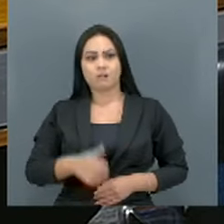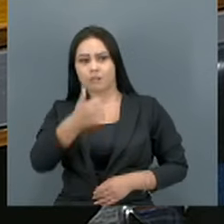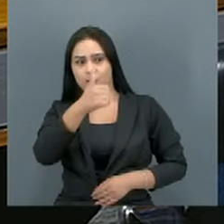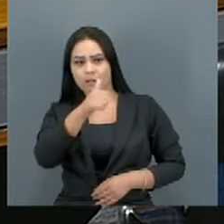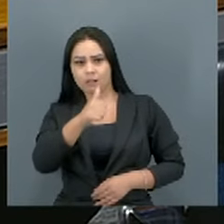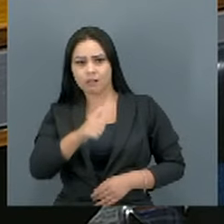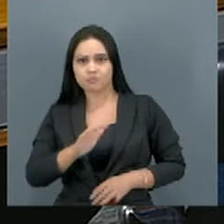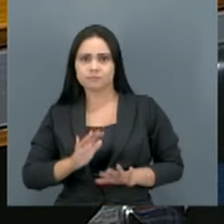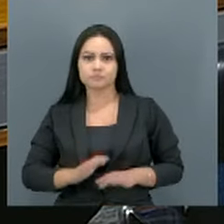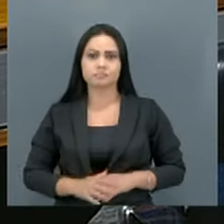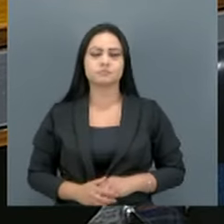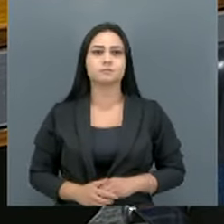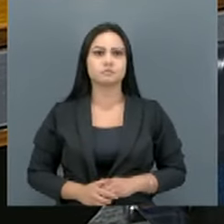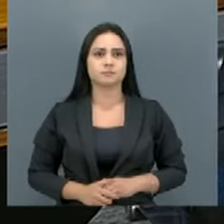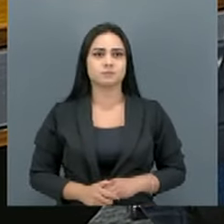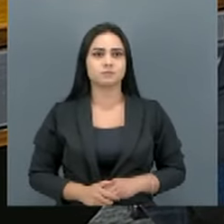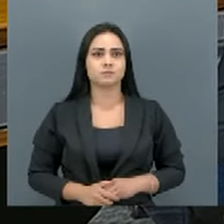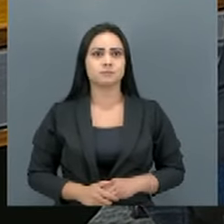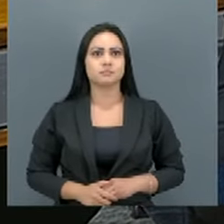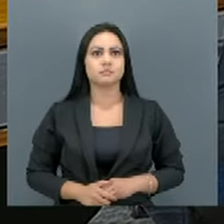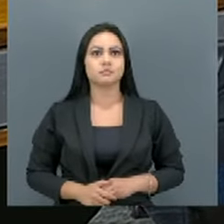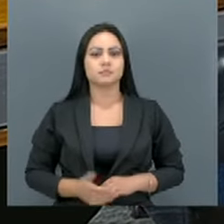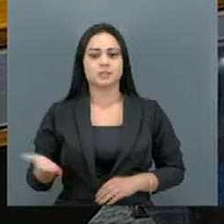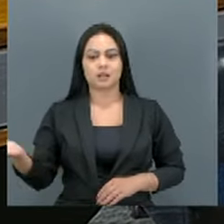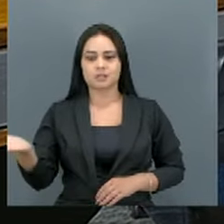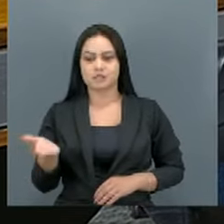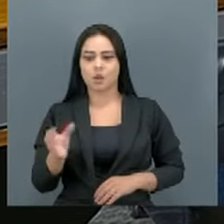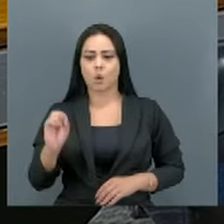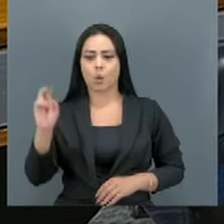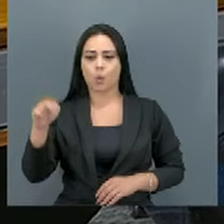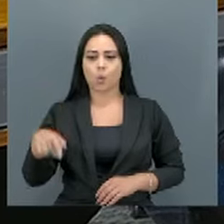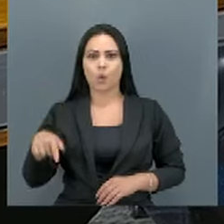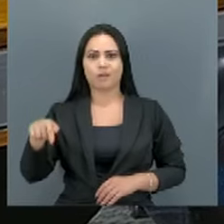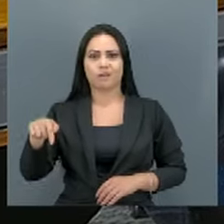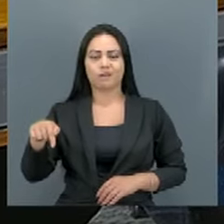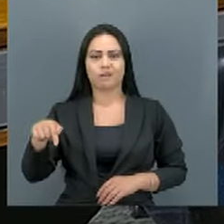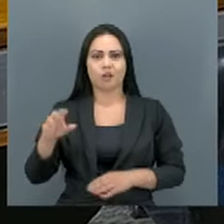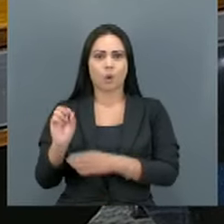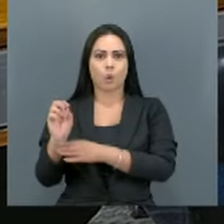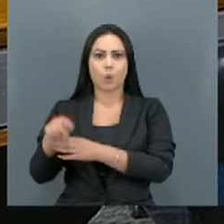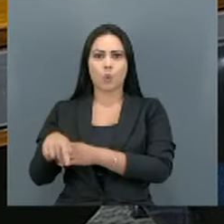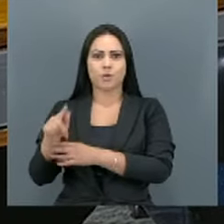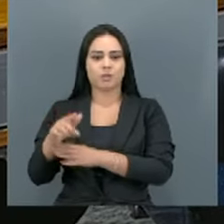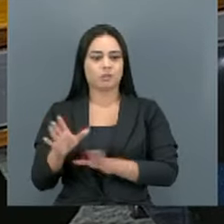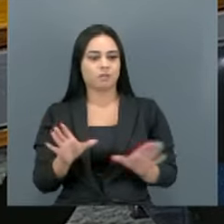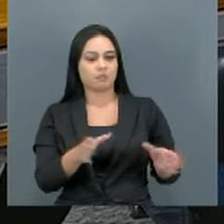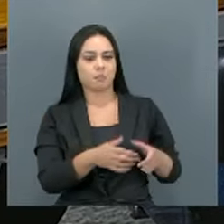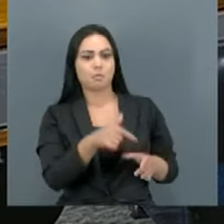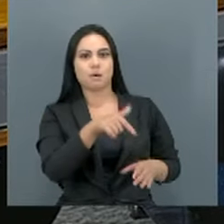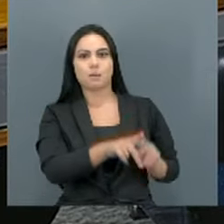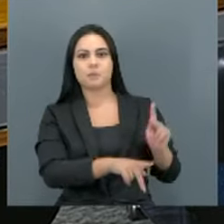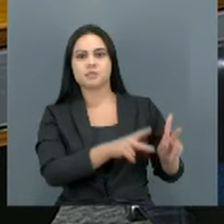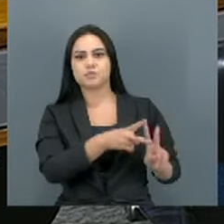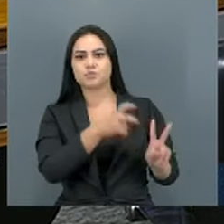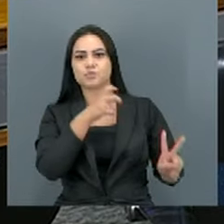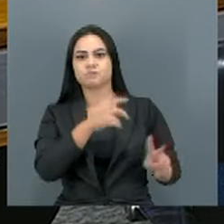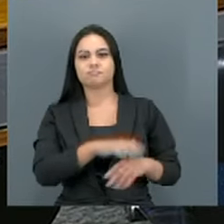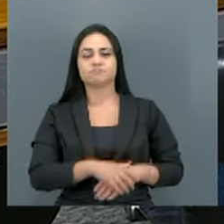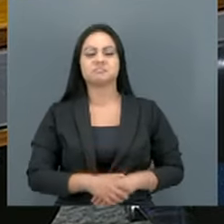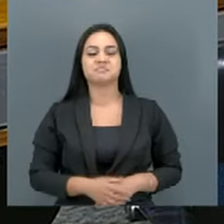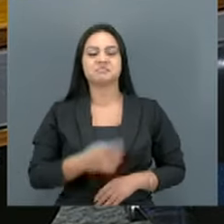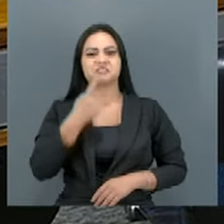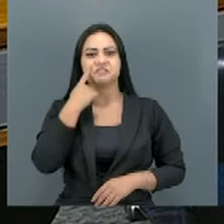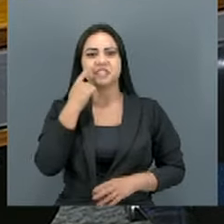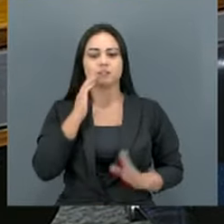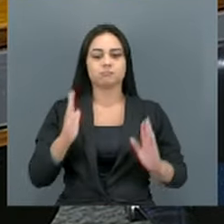trazer a ONG, que pertence a esse povo, e o povo mesmo. Até para a gente ver cara